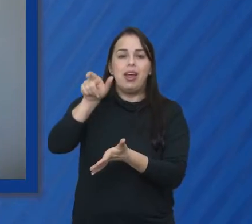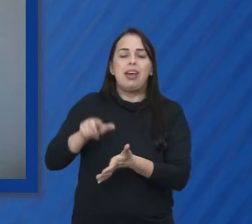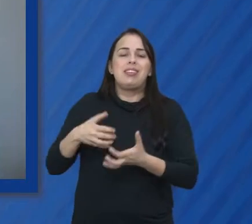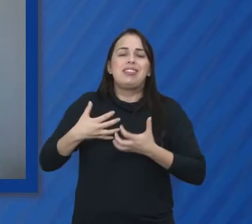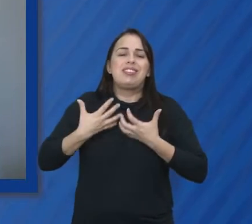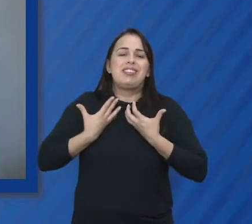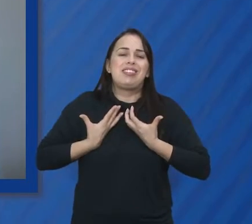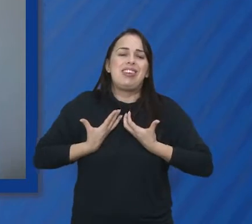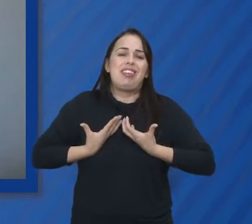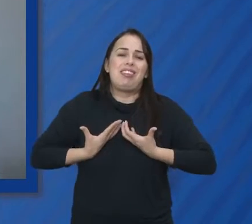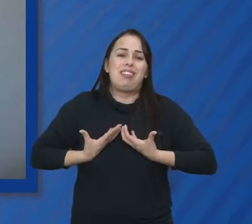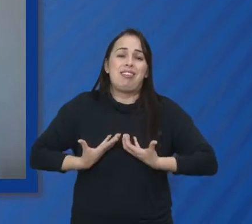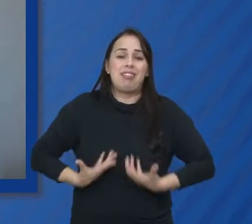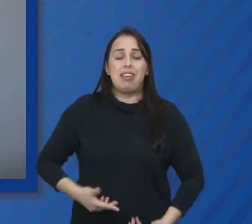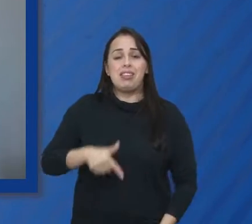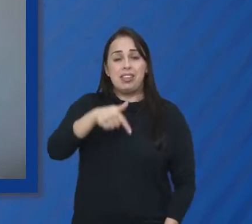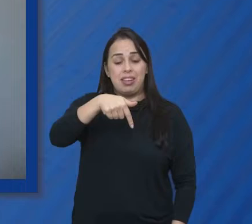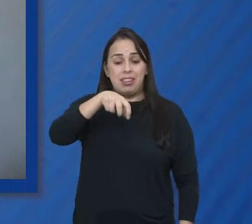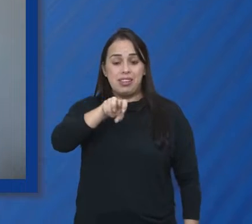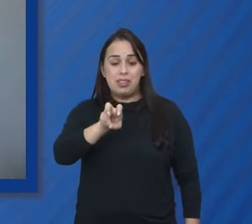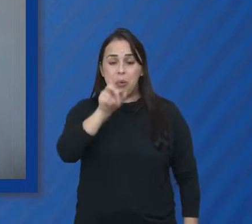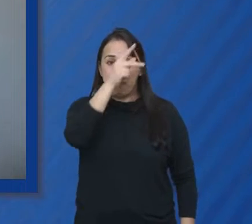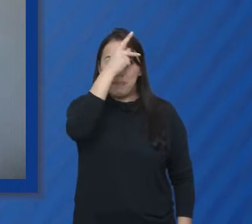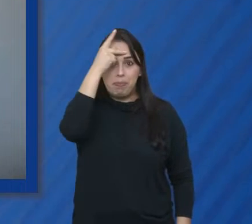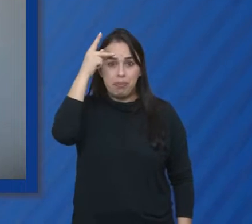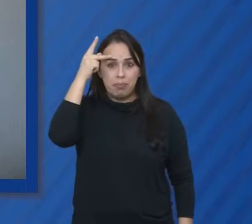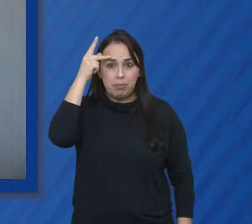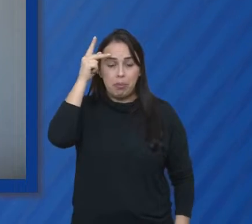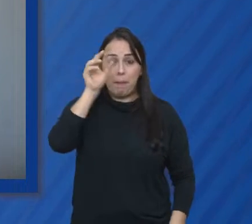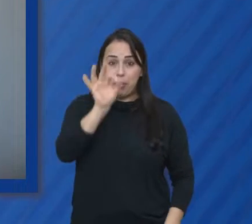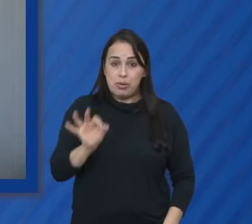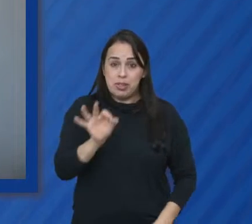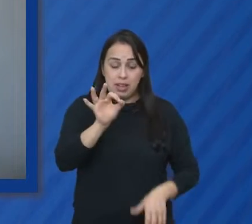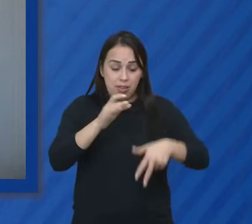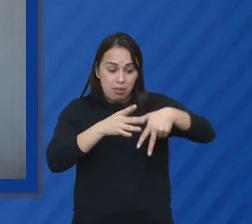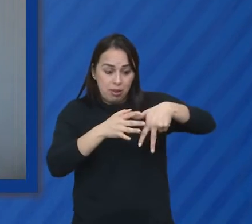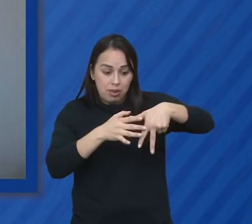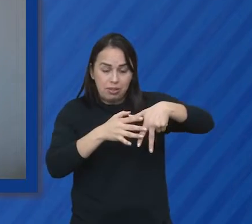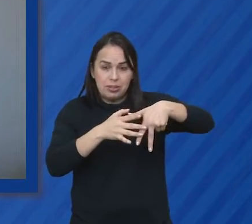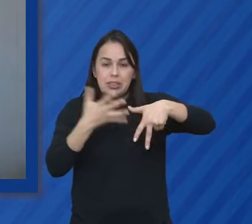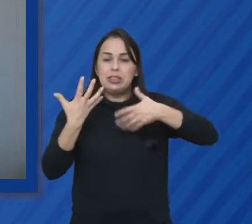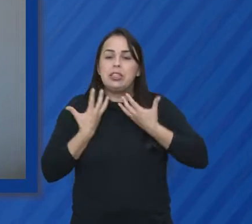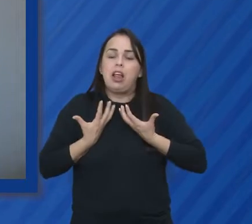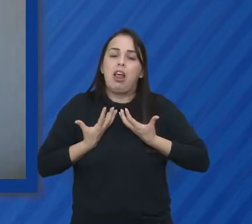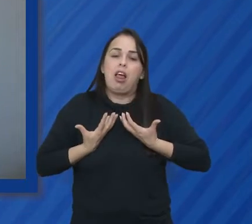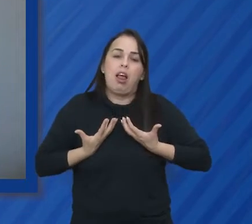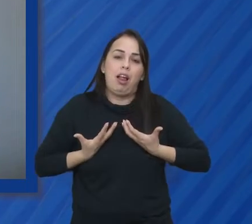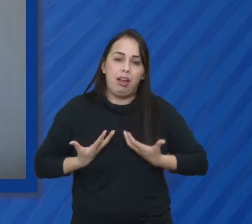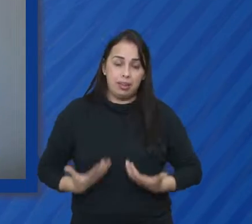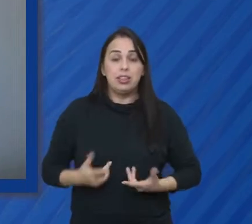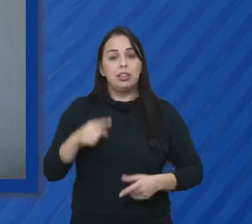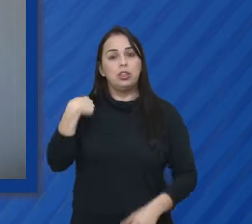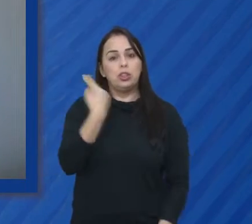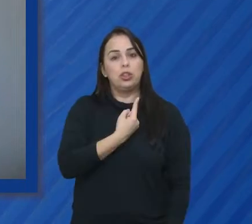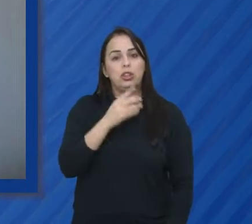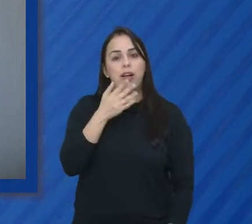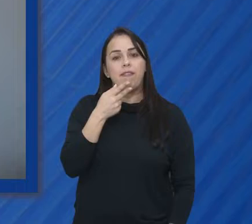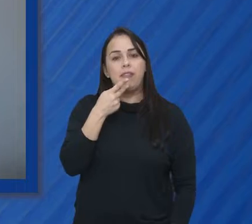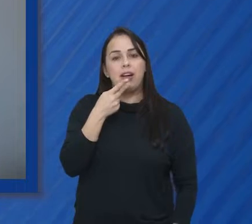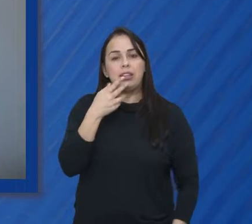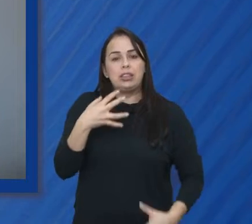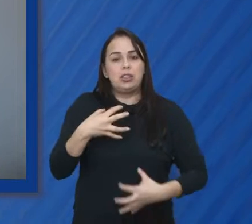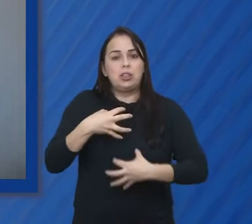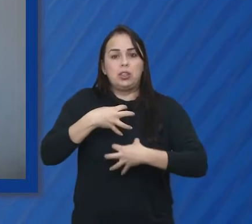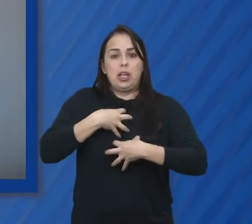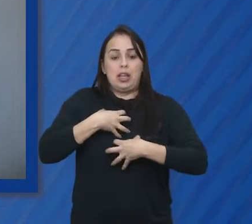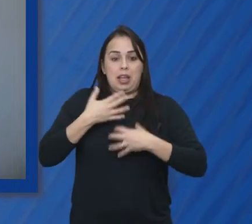a fadiga. 75% dos pacientes com esclerose múltipla têm uma fadiga exacerbada. É aquilo que a gente ainda chama